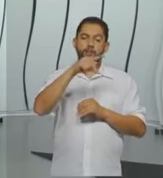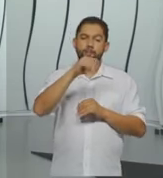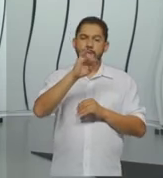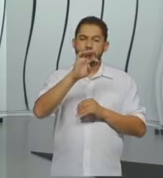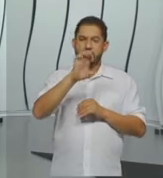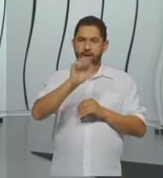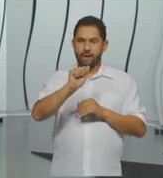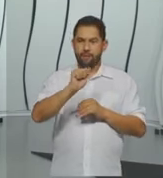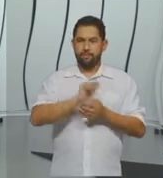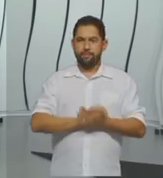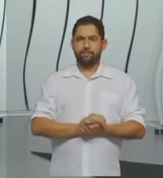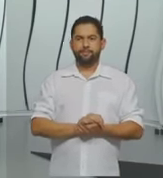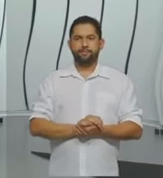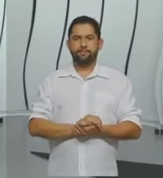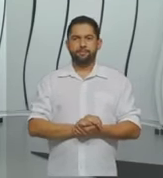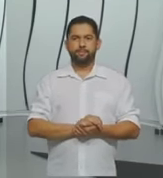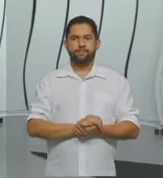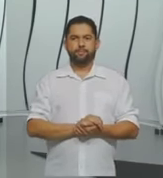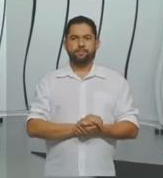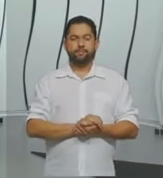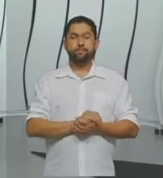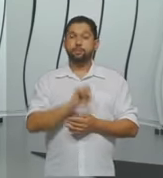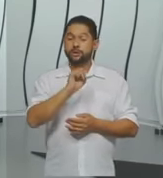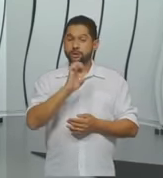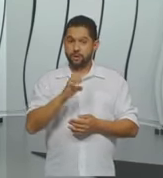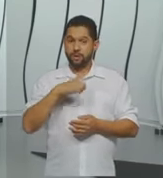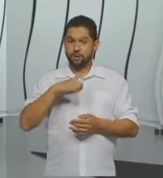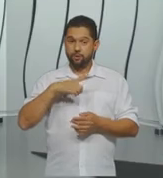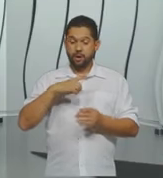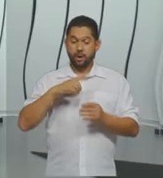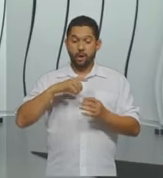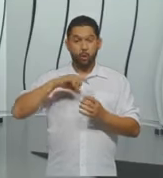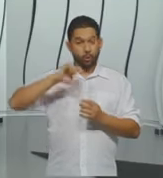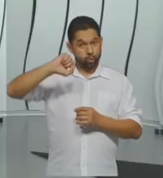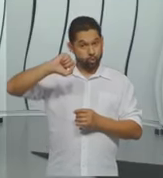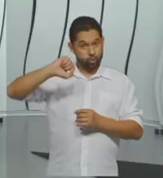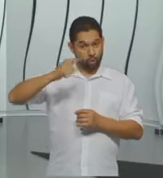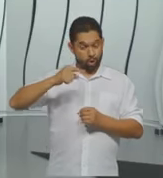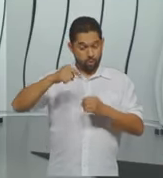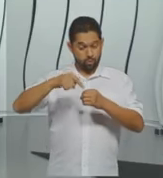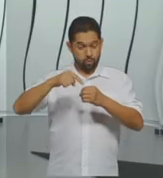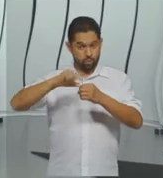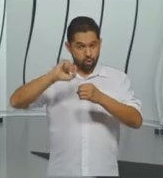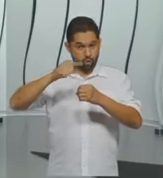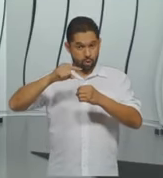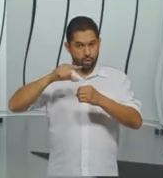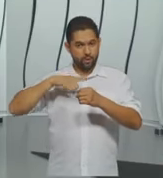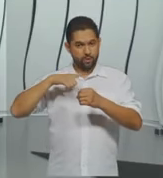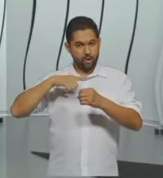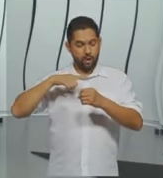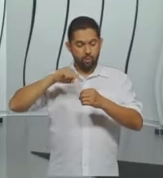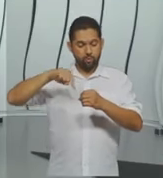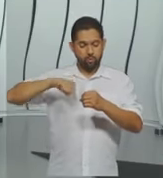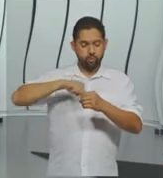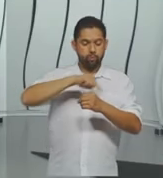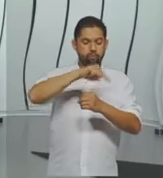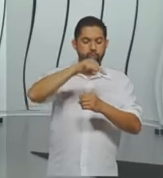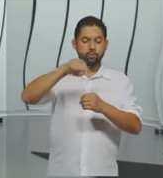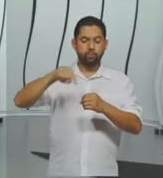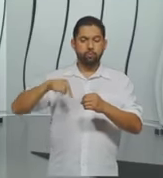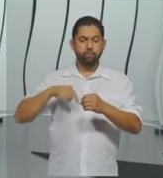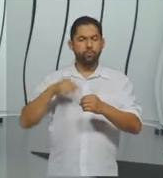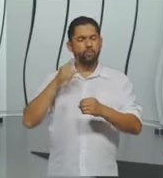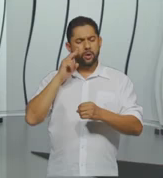órbita seja elíptica, se você não prestar atenção para olhar isso, você vai confundi-la facilmente com uma